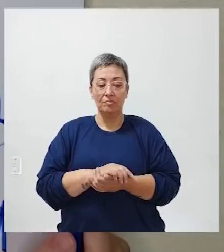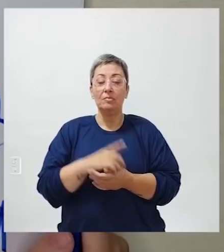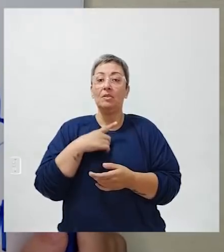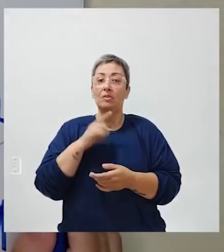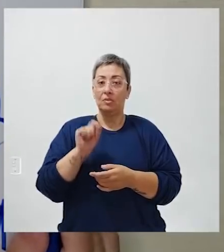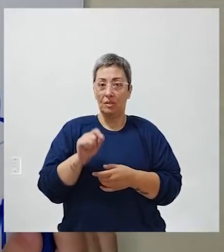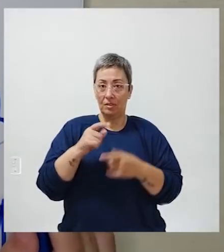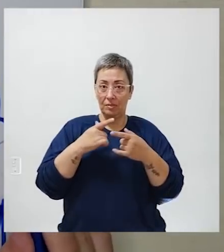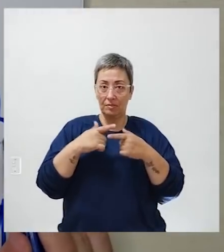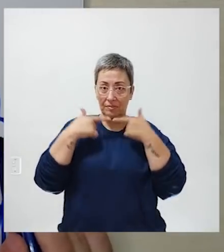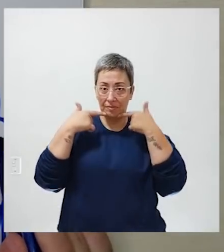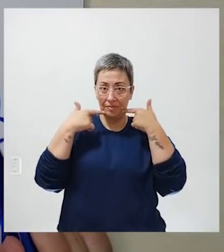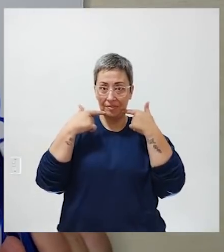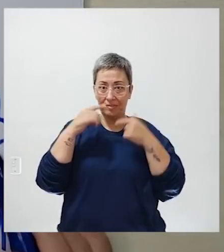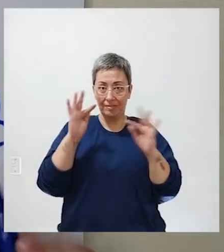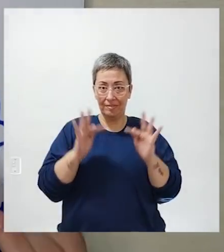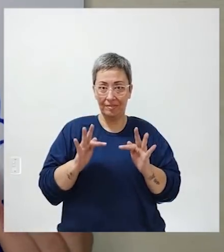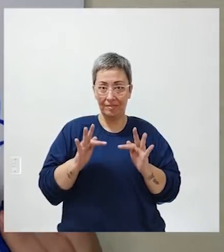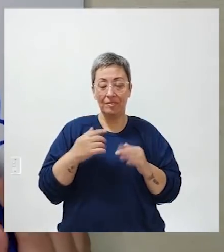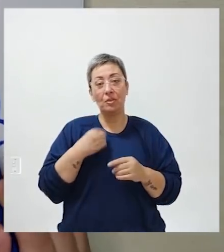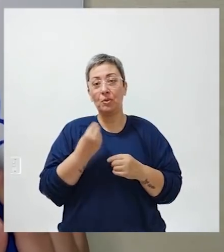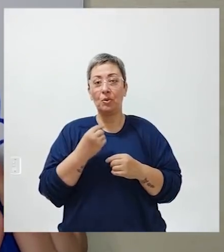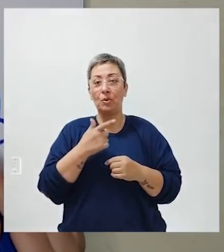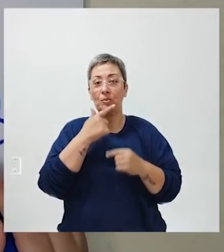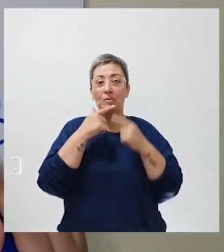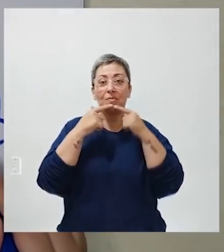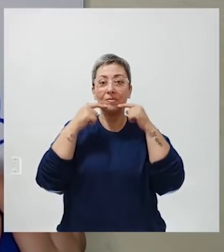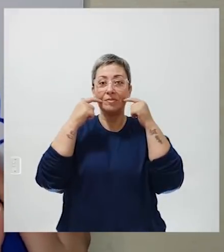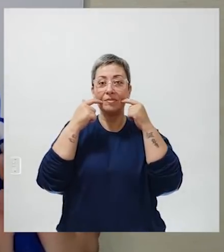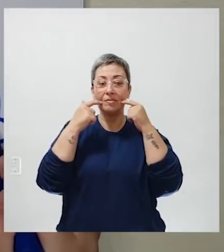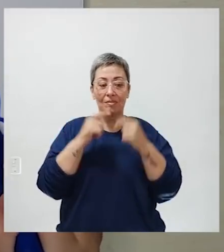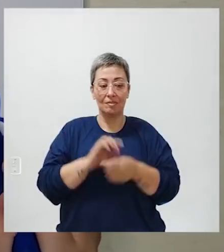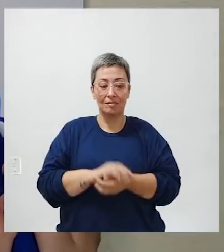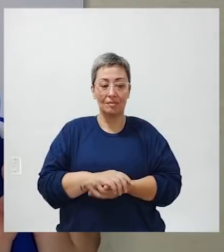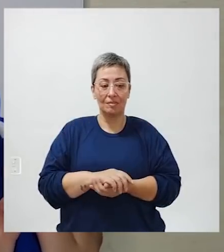E você, ficou feliz? Como é que ficou sua boquinha?